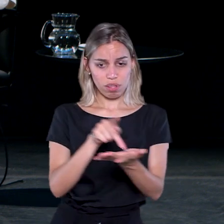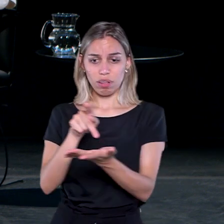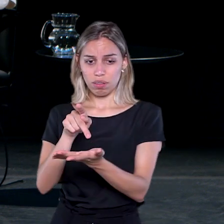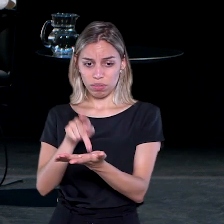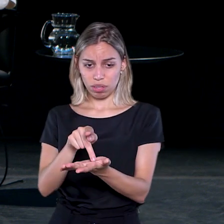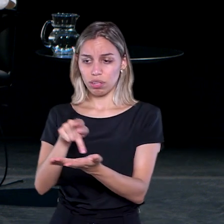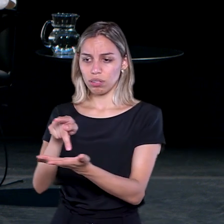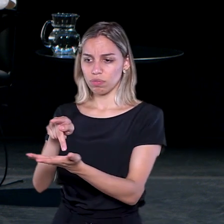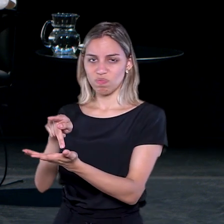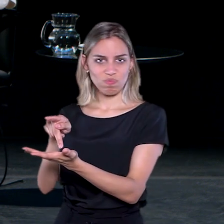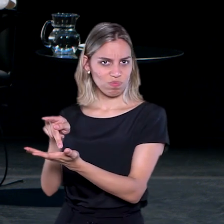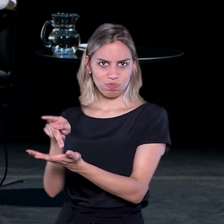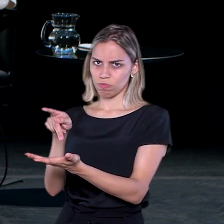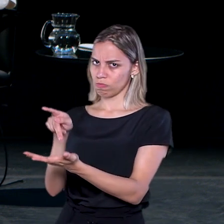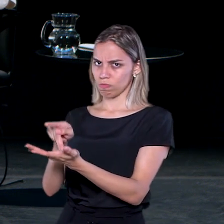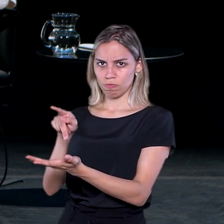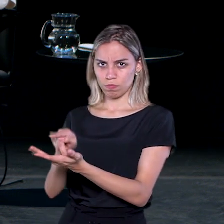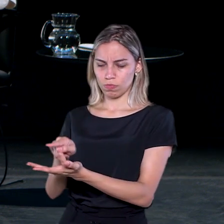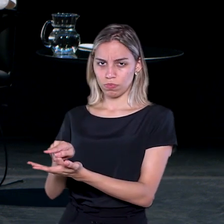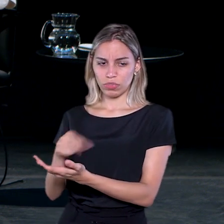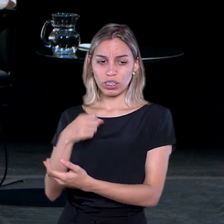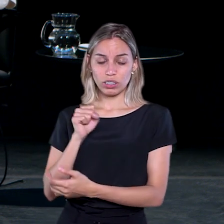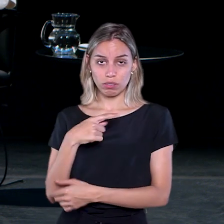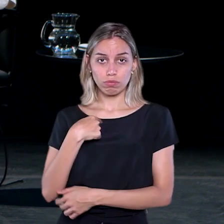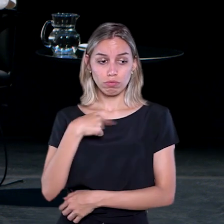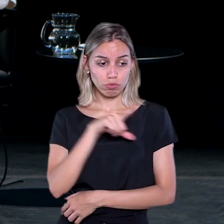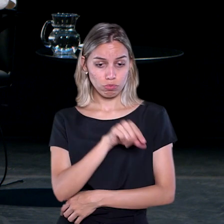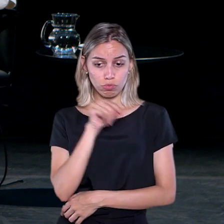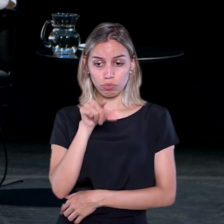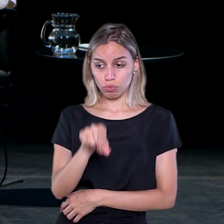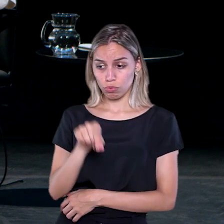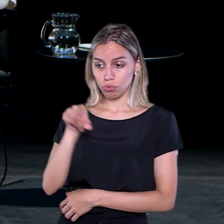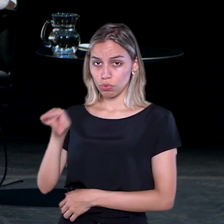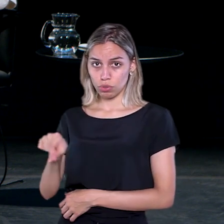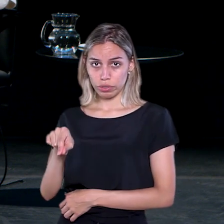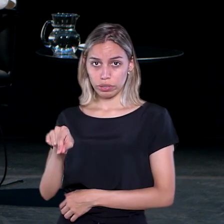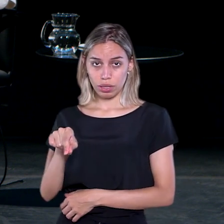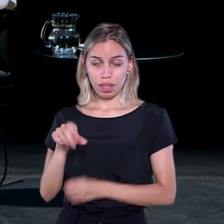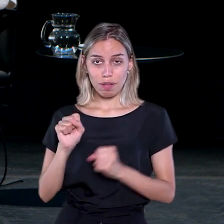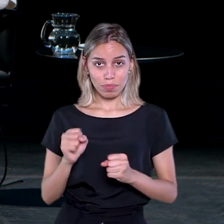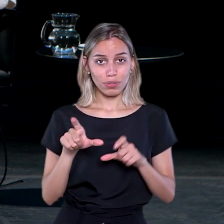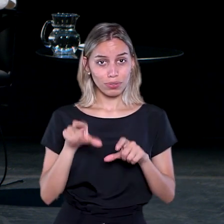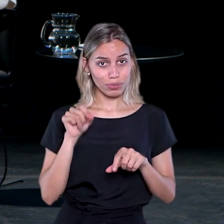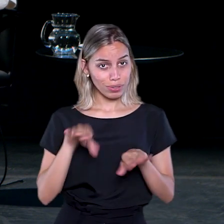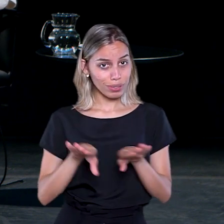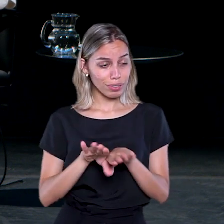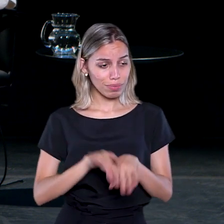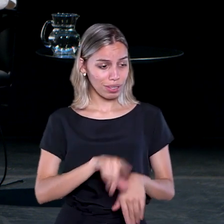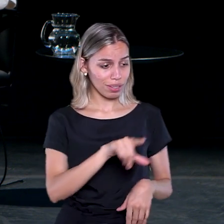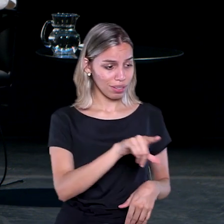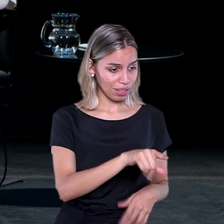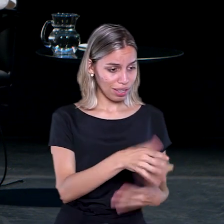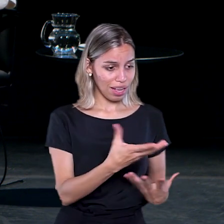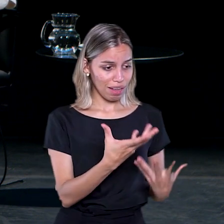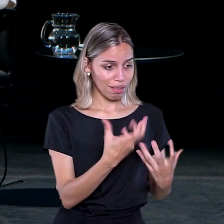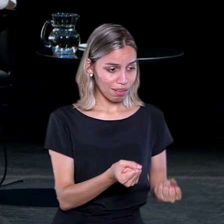escolher quem ou o que tolerar e deixar de tolerar, eu posso escolher quando deixar de tolerar. Então, é uma relação de